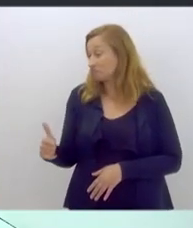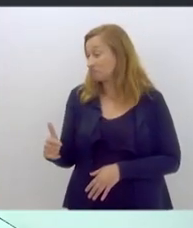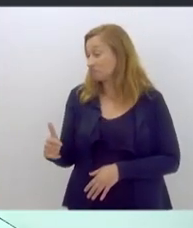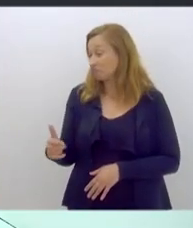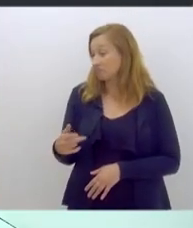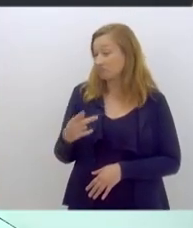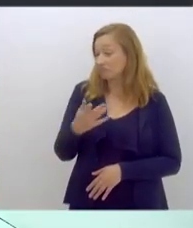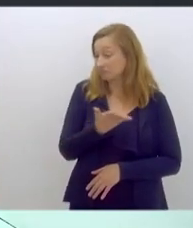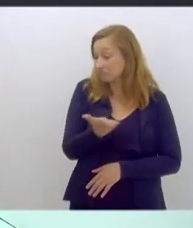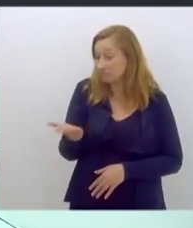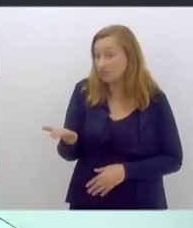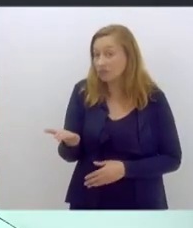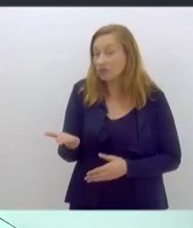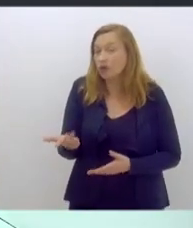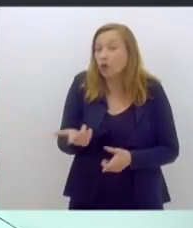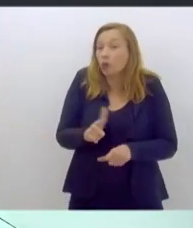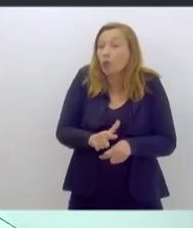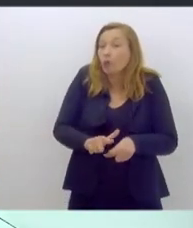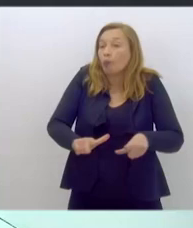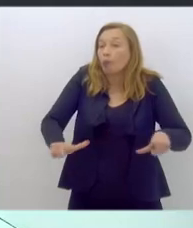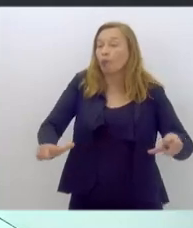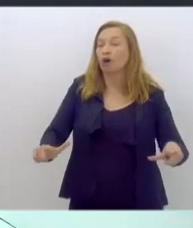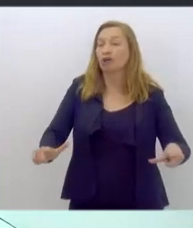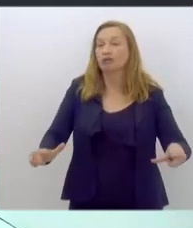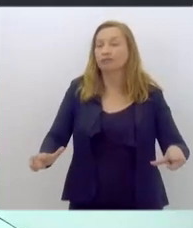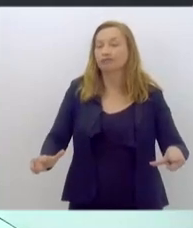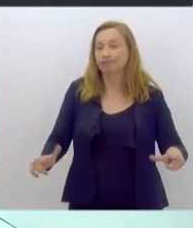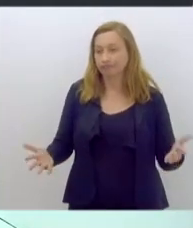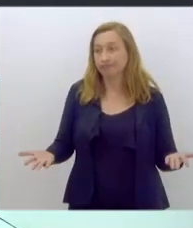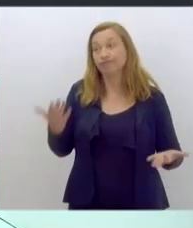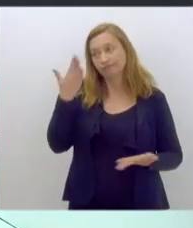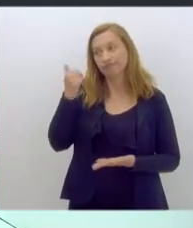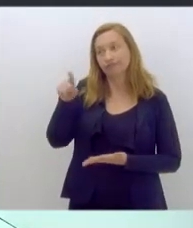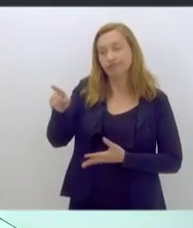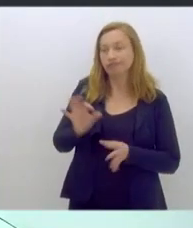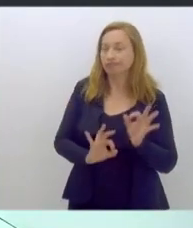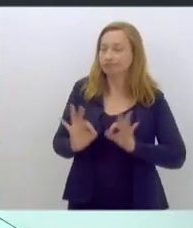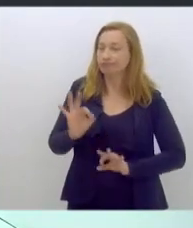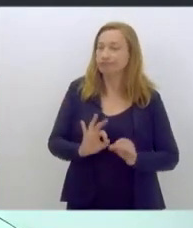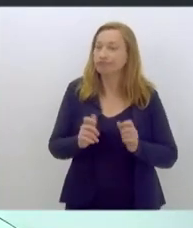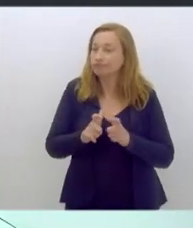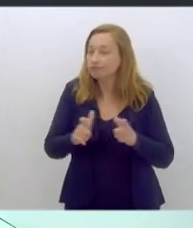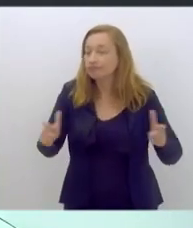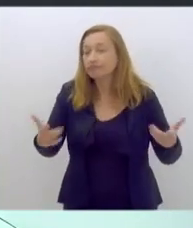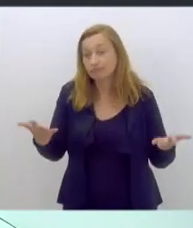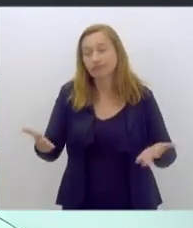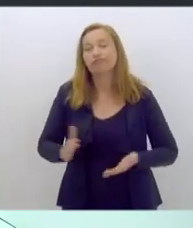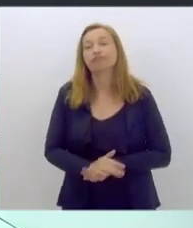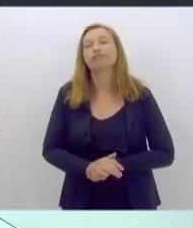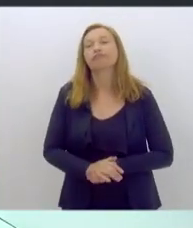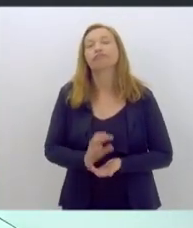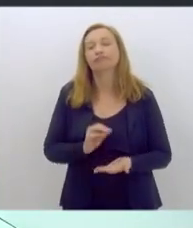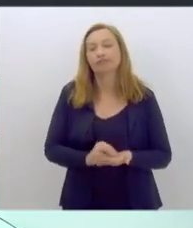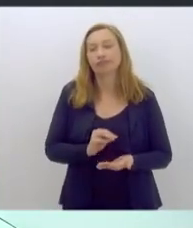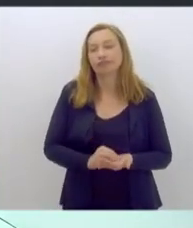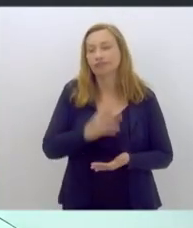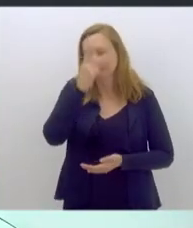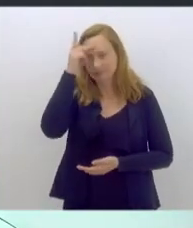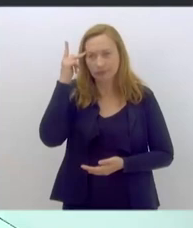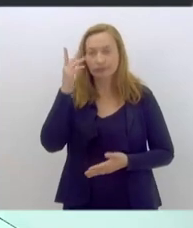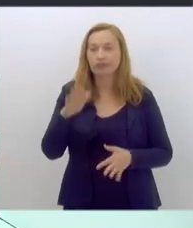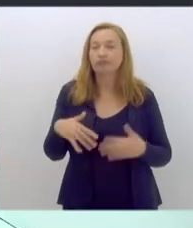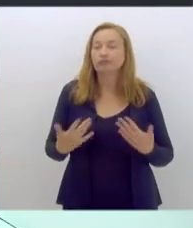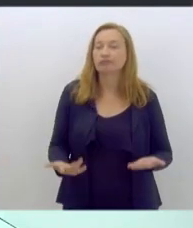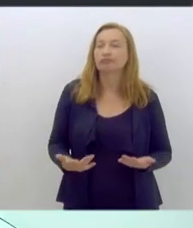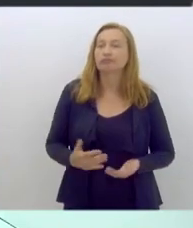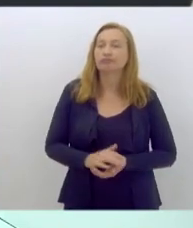a gente estaria num vácuo só sabe lá no planejamento isso não vá com muito maior Então quando você